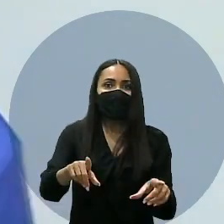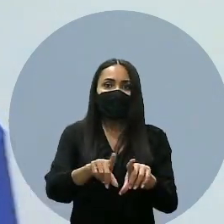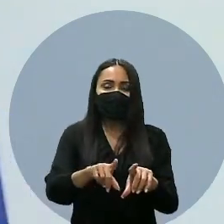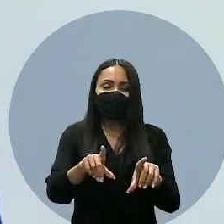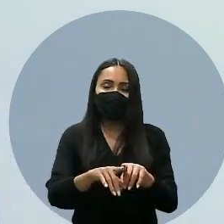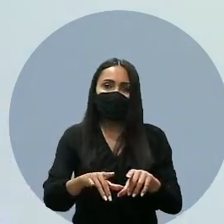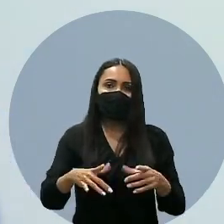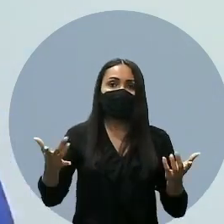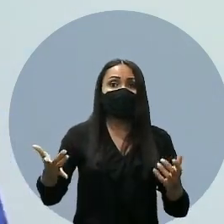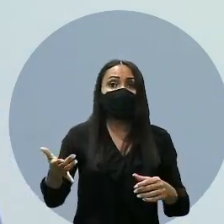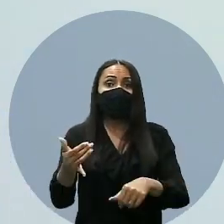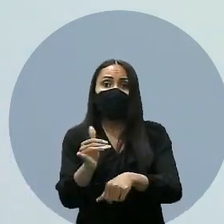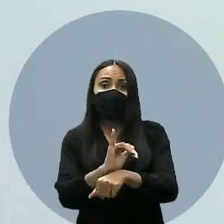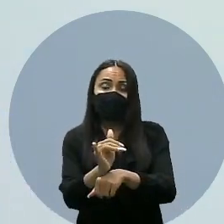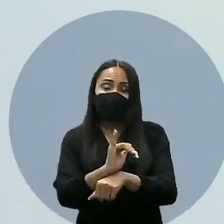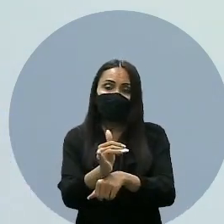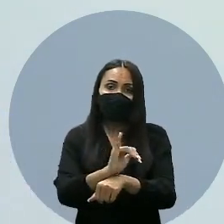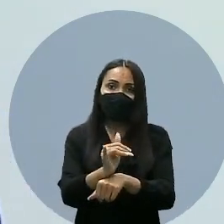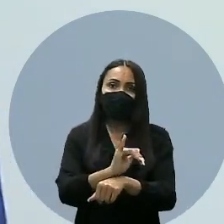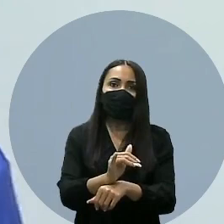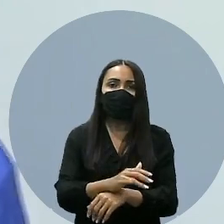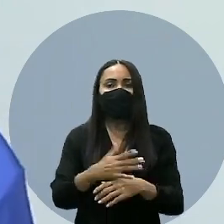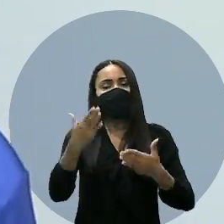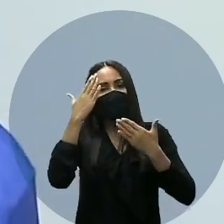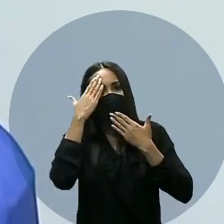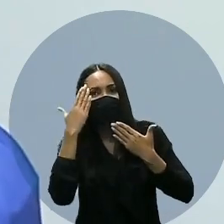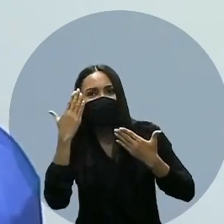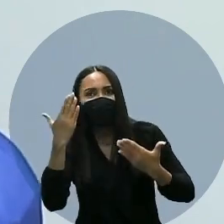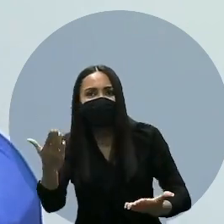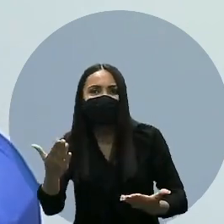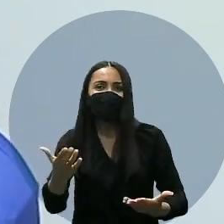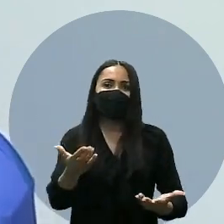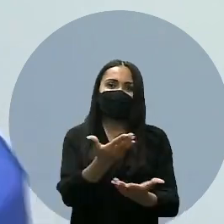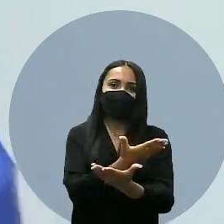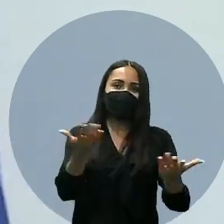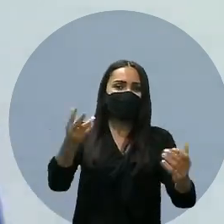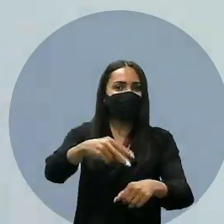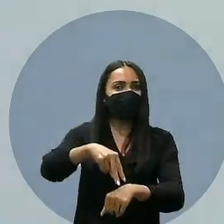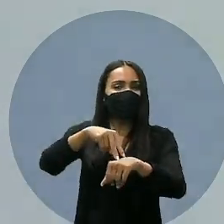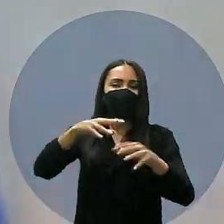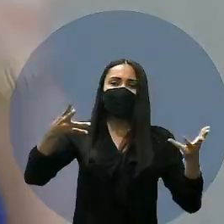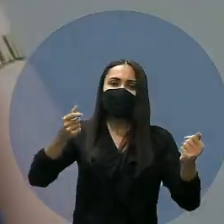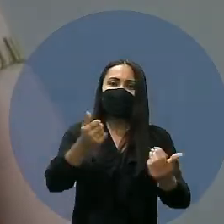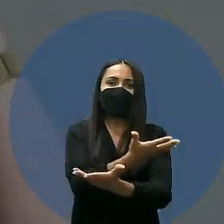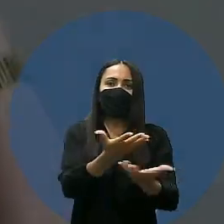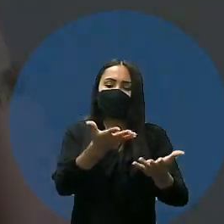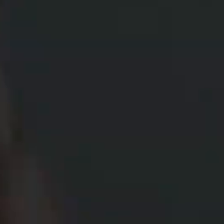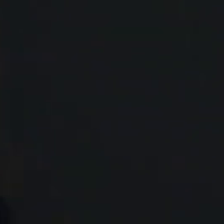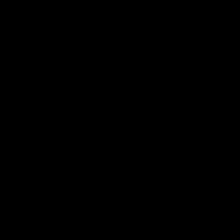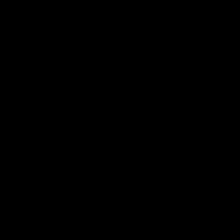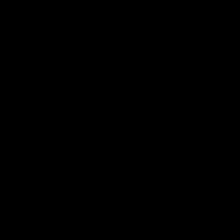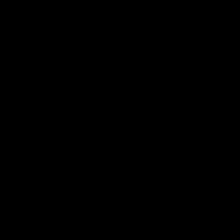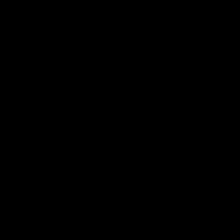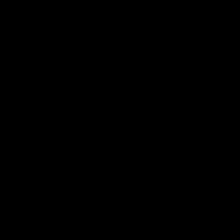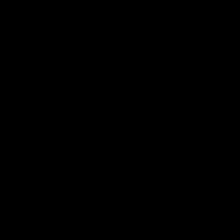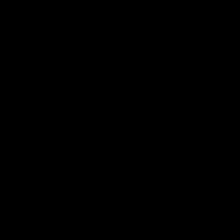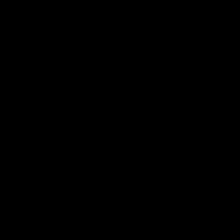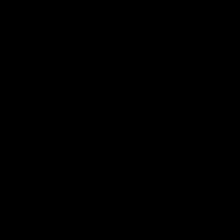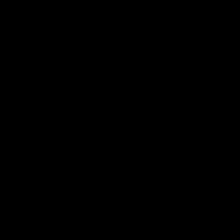YouTube EducaPE. Muito obrigada pela presença de todas e todos e até amanhã. Tchau, tchau.